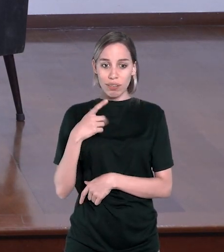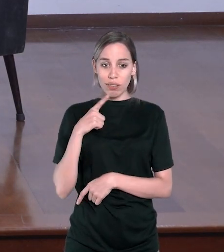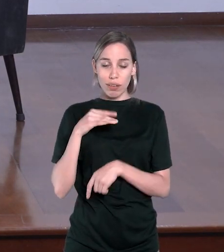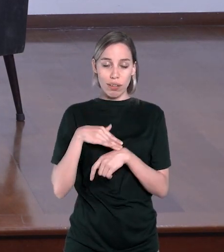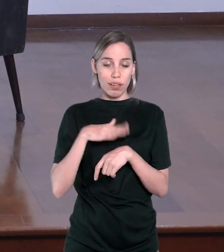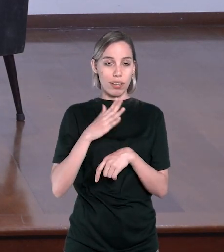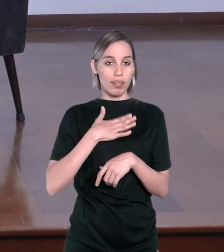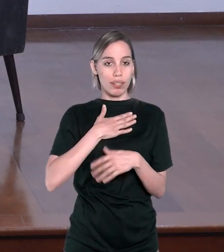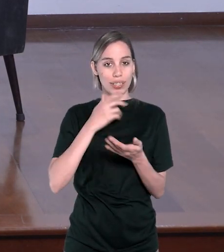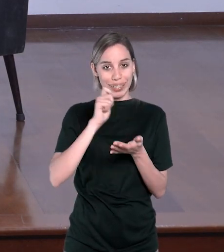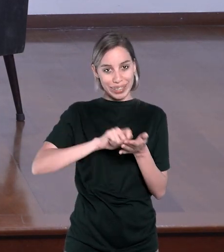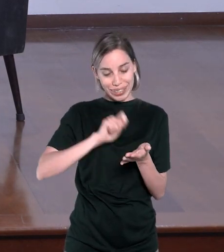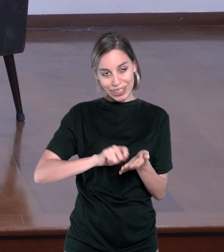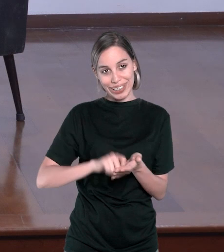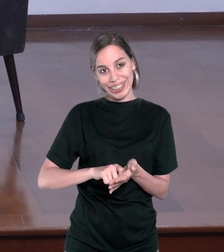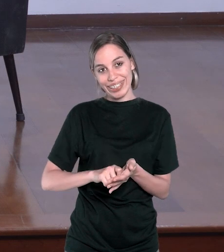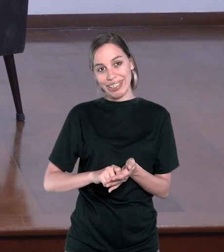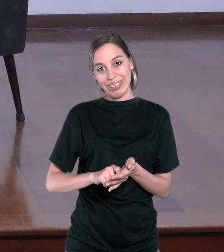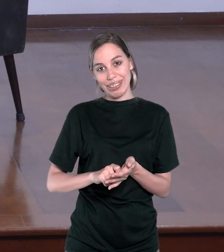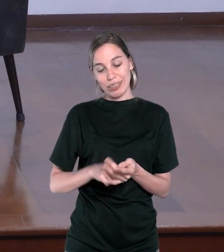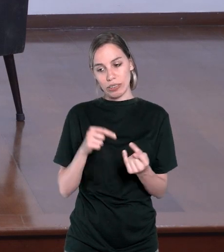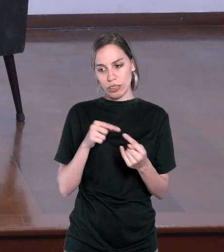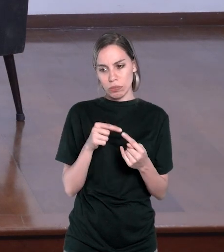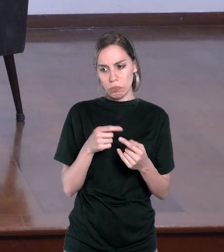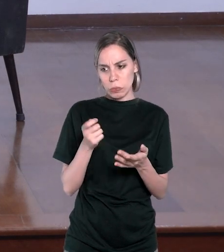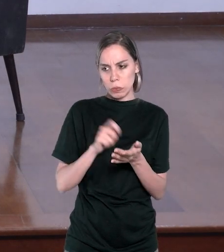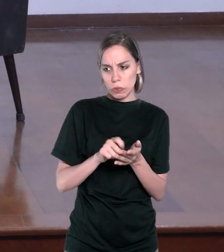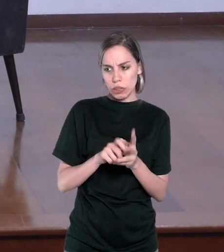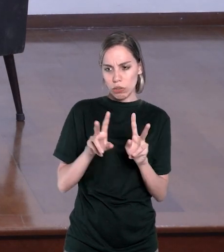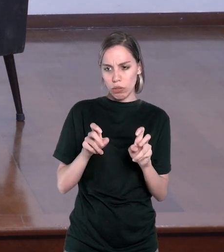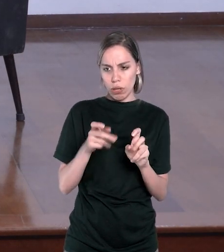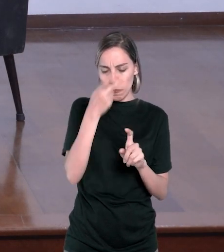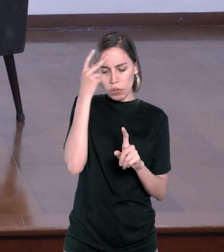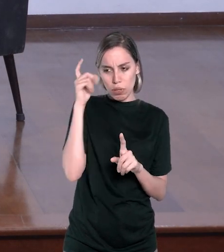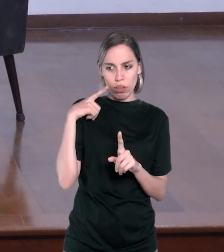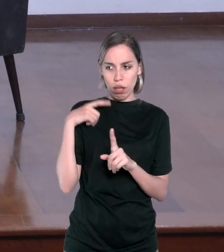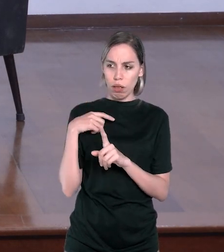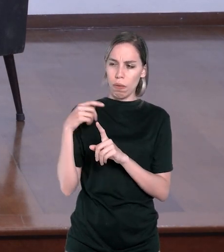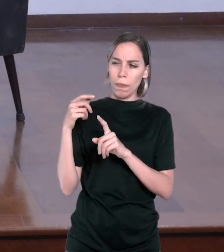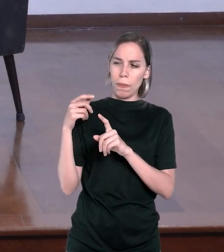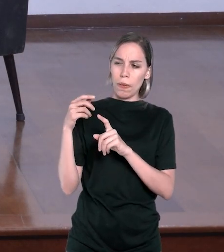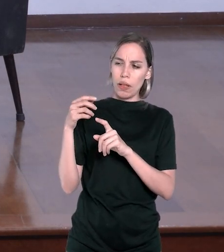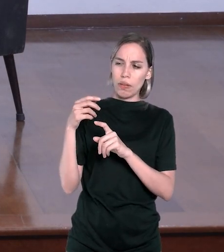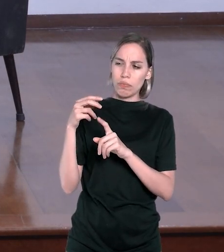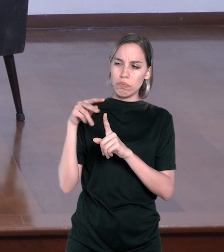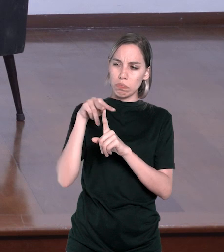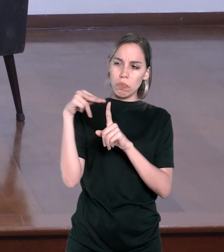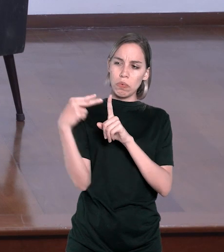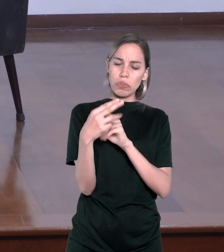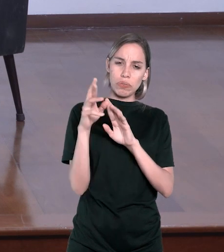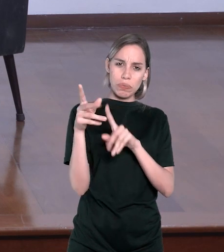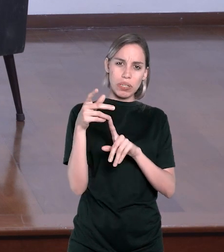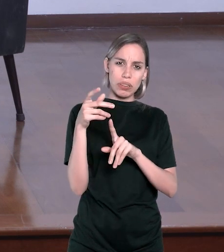escrita. Desafio, por exemplo, escrever sobre uma pessoa que não tem a mesma visão política do que eu, né, vê-la como uma pessoa. Criar